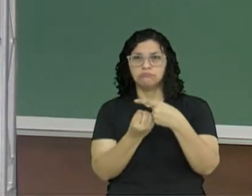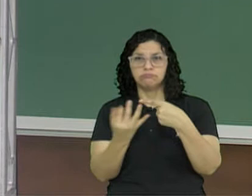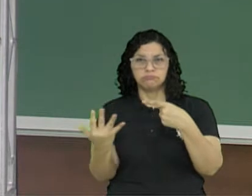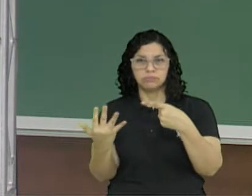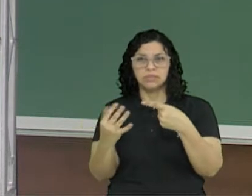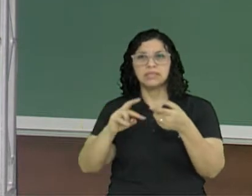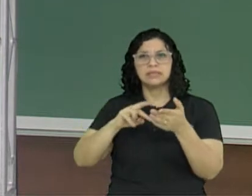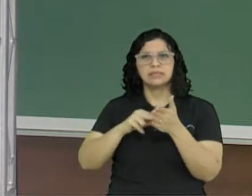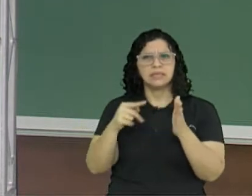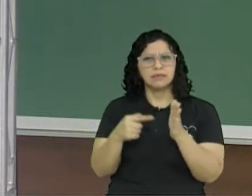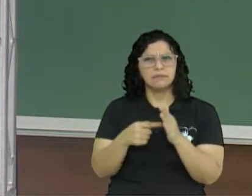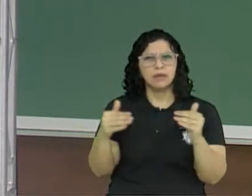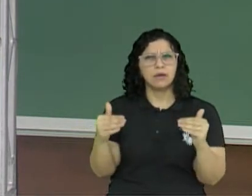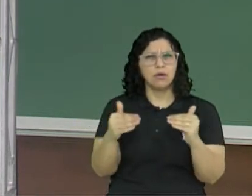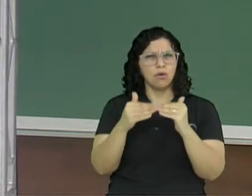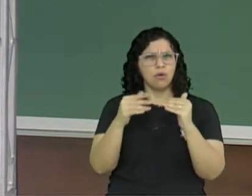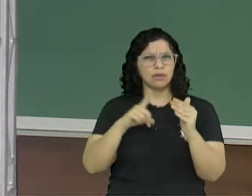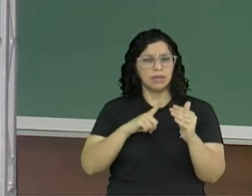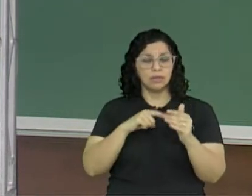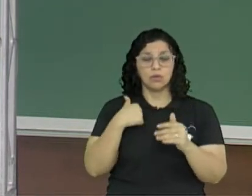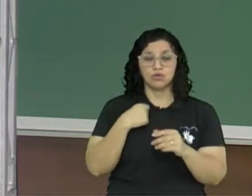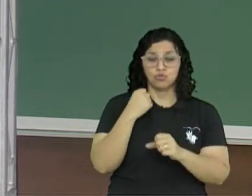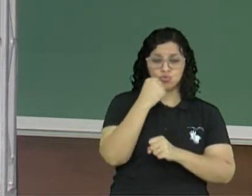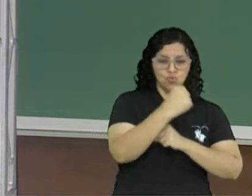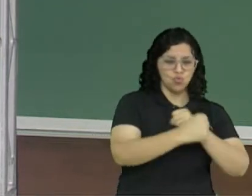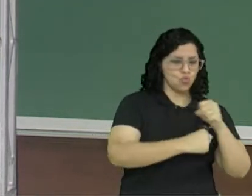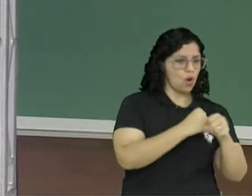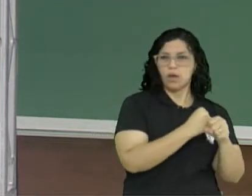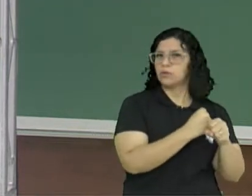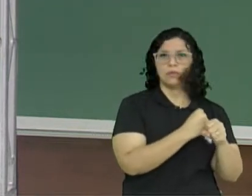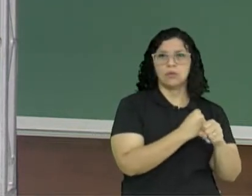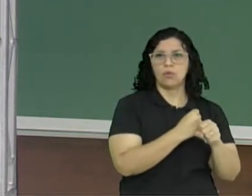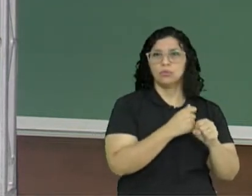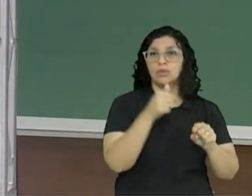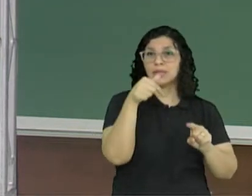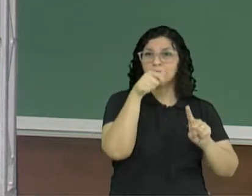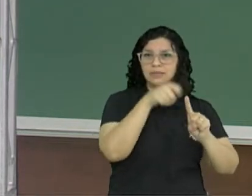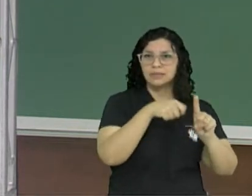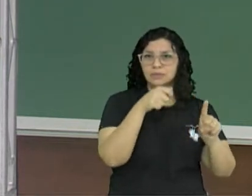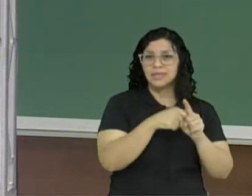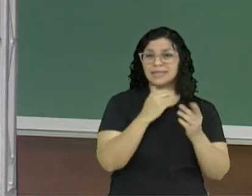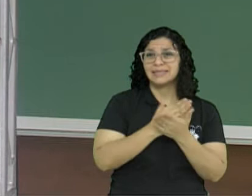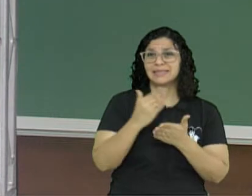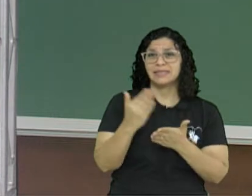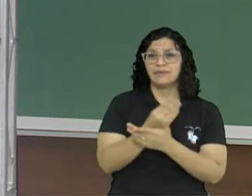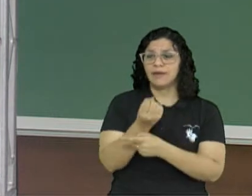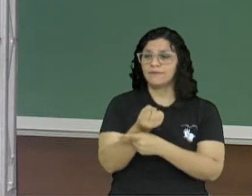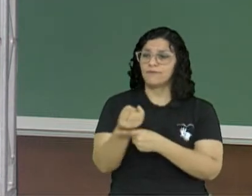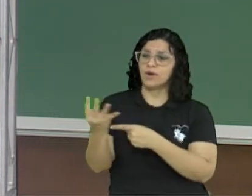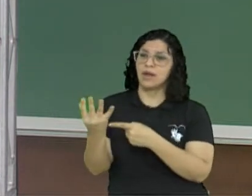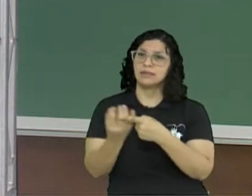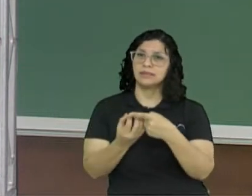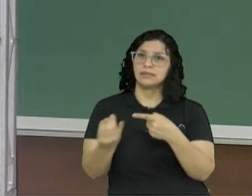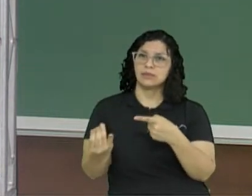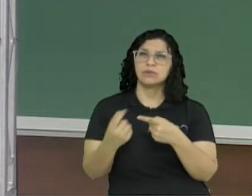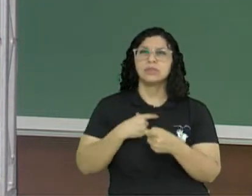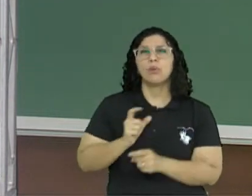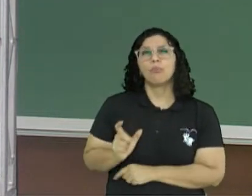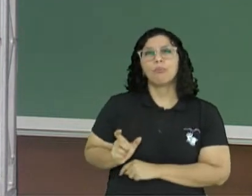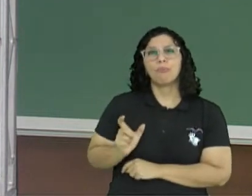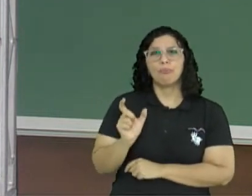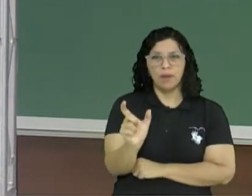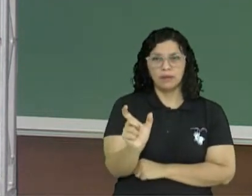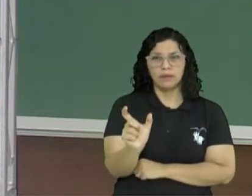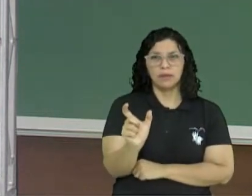fração equivale, que quando você não trabalha o ano todo, o seu 13º equivale a uma fração do ano? Muito bem.